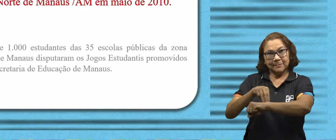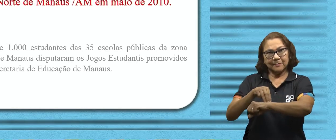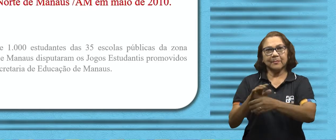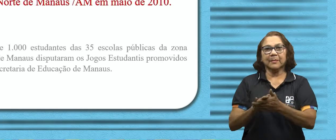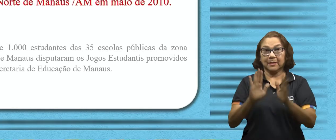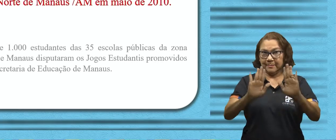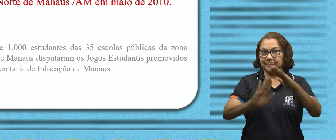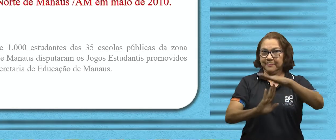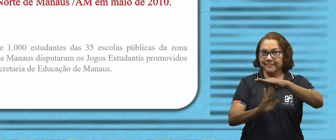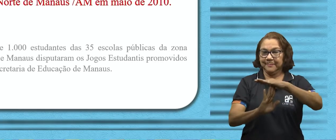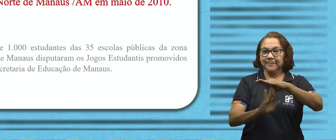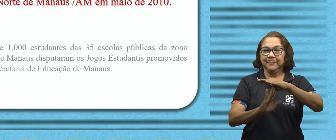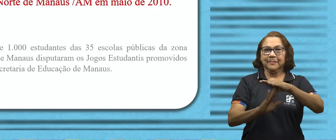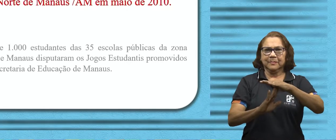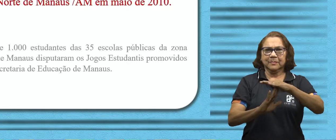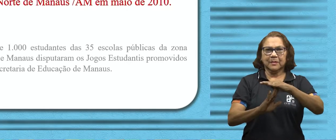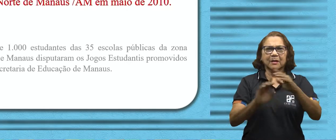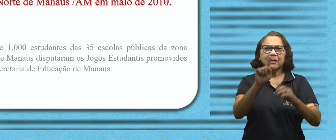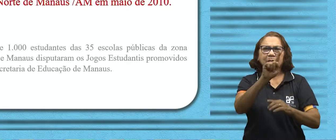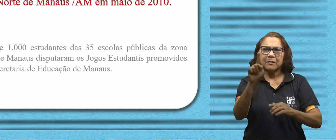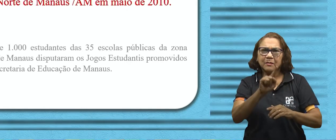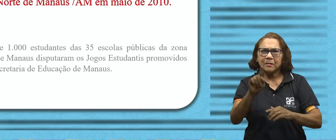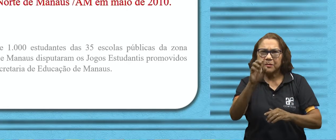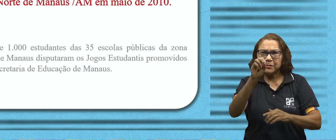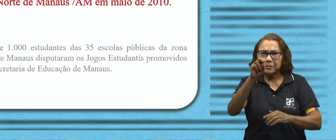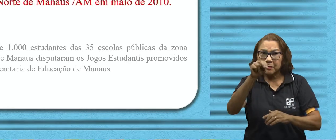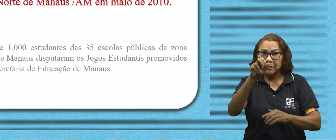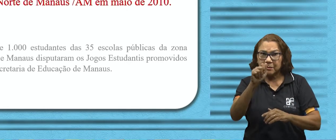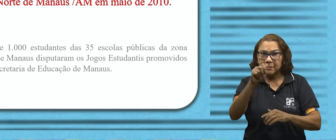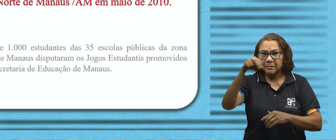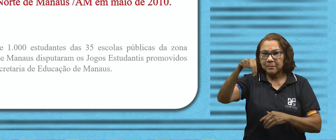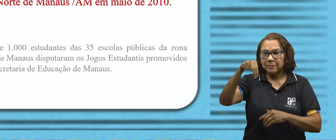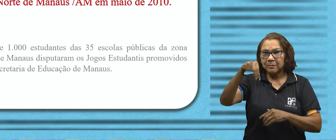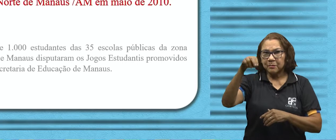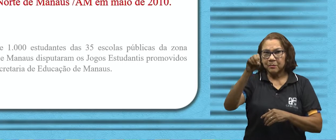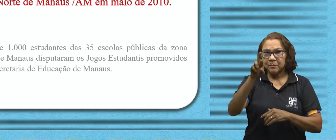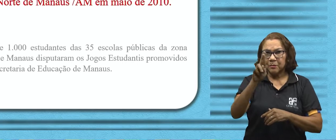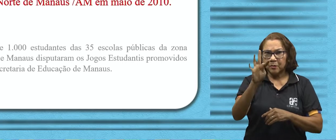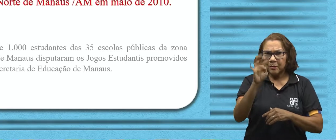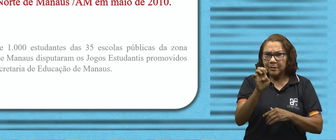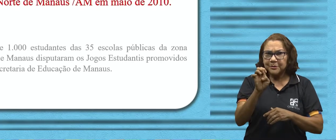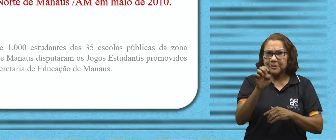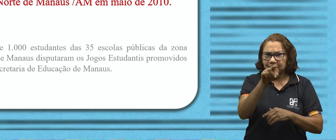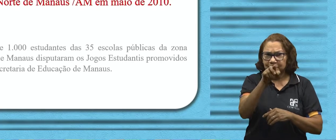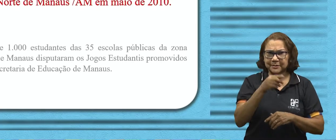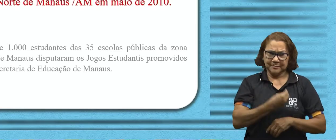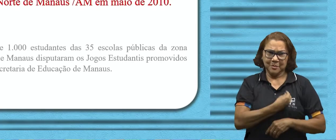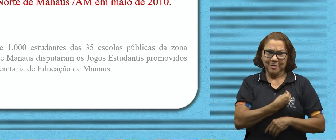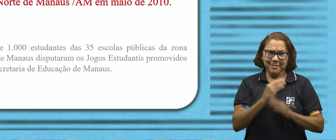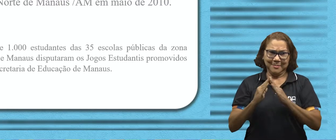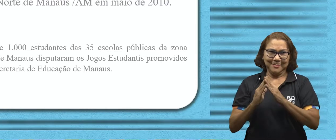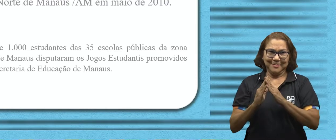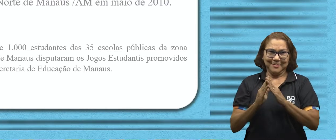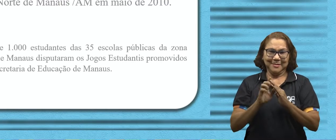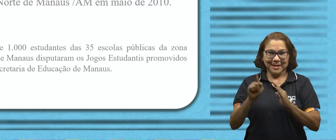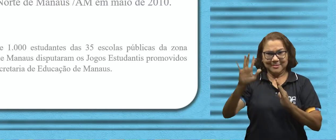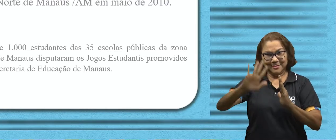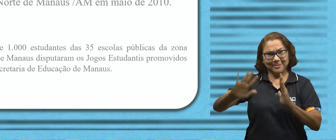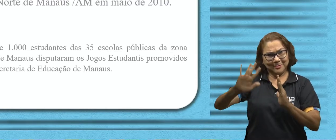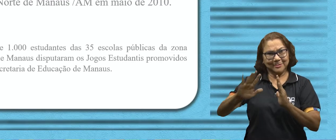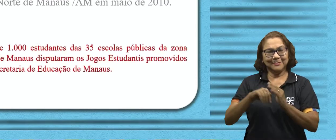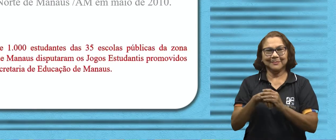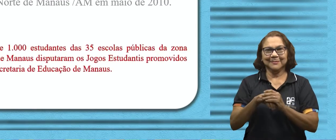2010. Pausa aí. Zona Norte? Você conhece ou mora nessa região? Vamos continuar lendo.